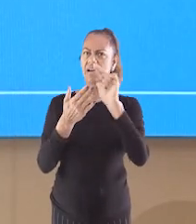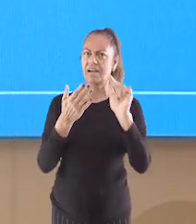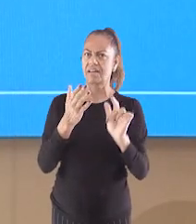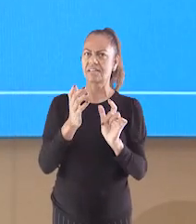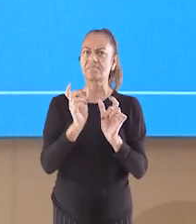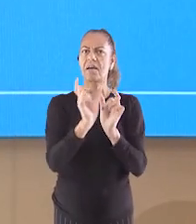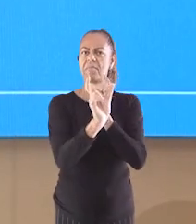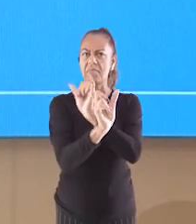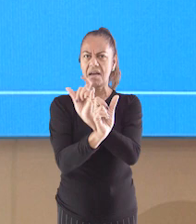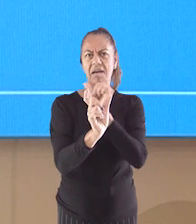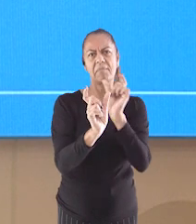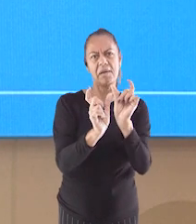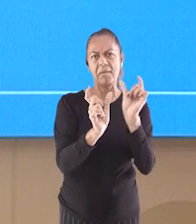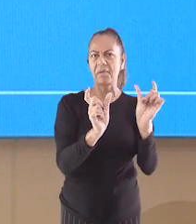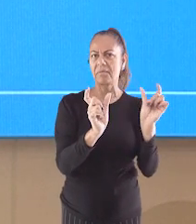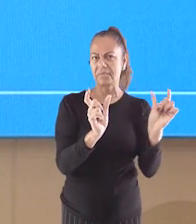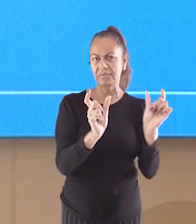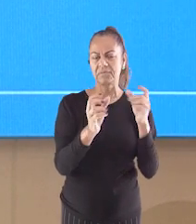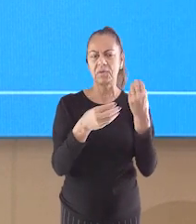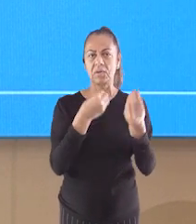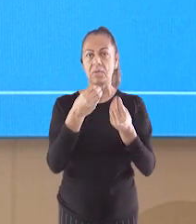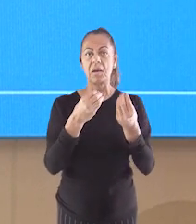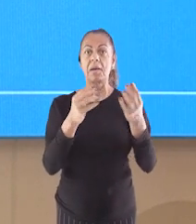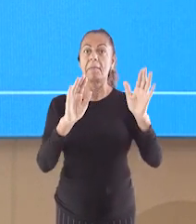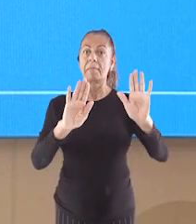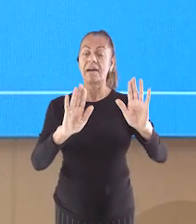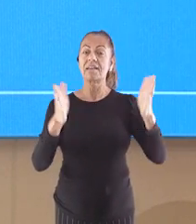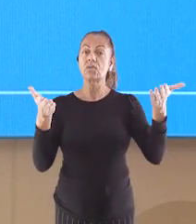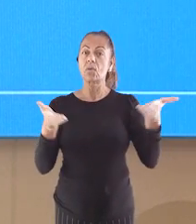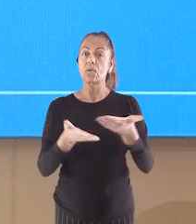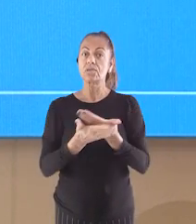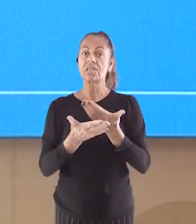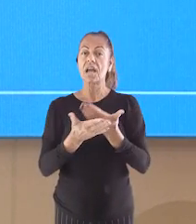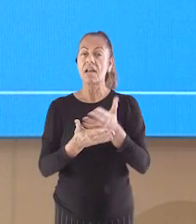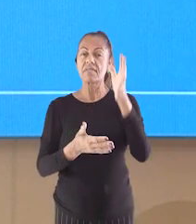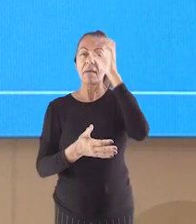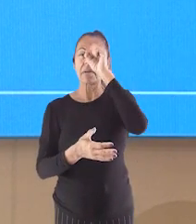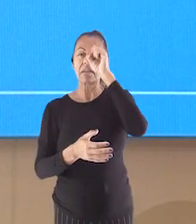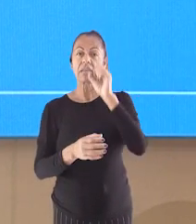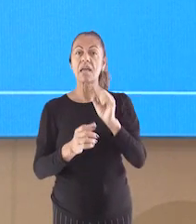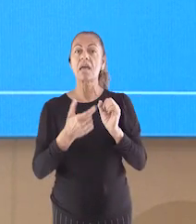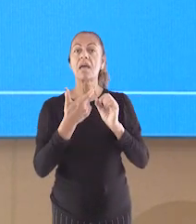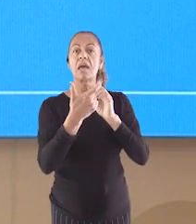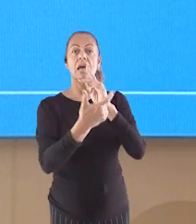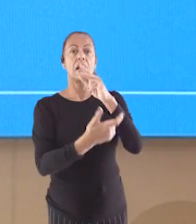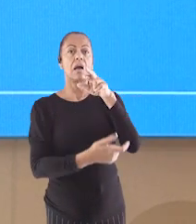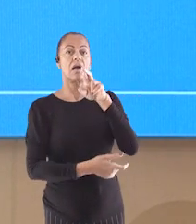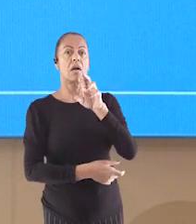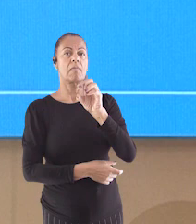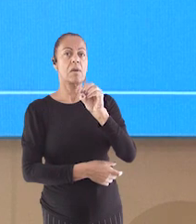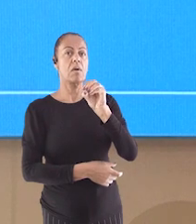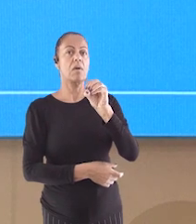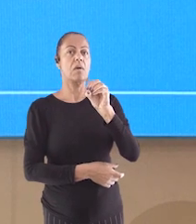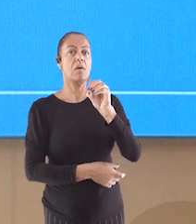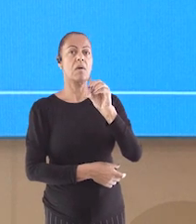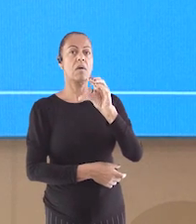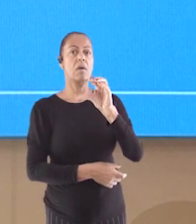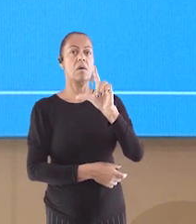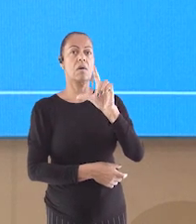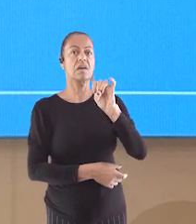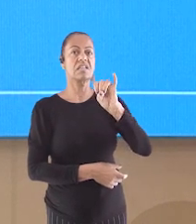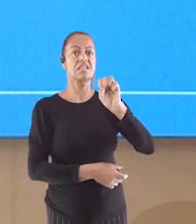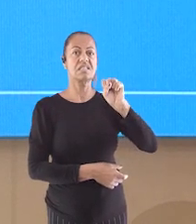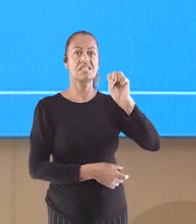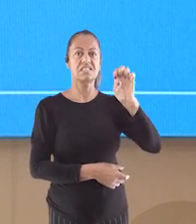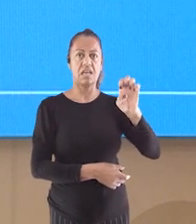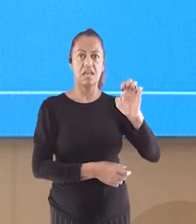para o pronome aparecer em relação ao verbo, temos dezenas de regras específicas para cada uma dessas colocações. Nessa aula, vamos